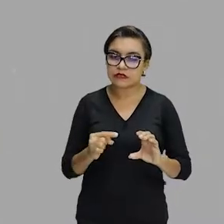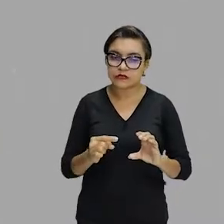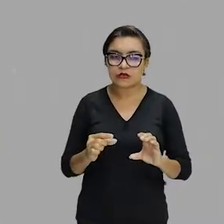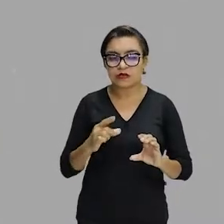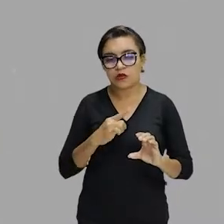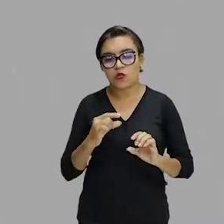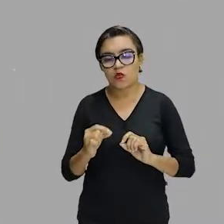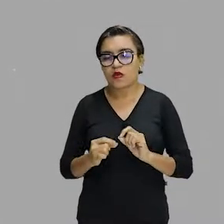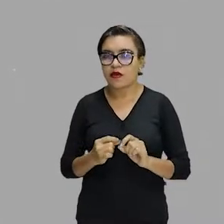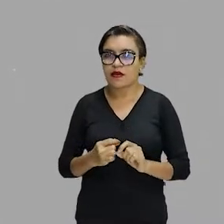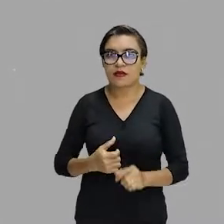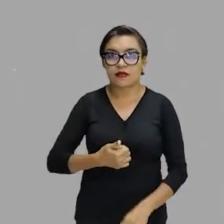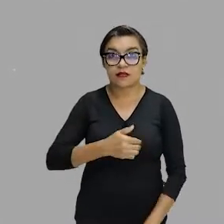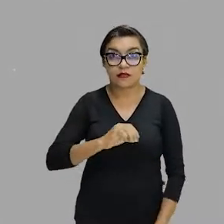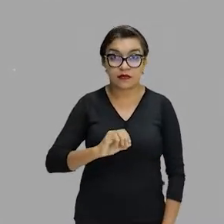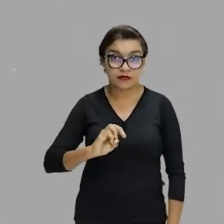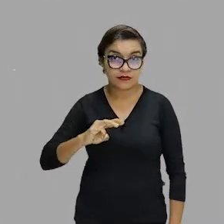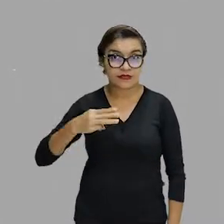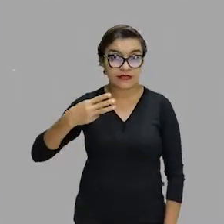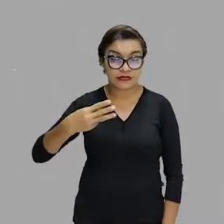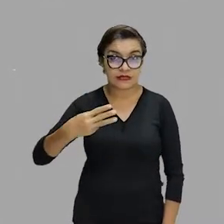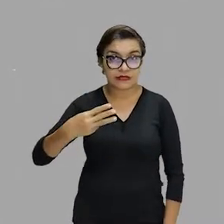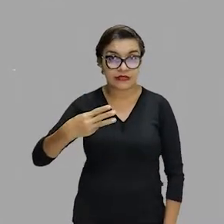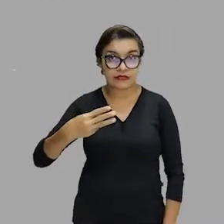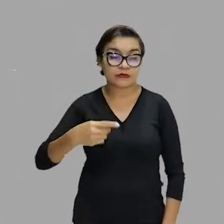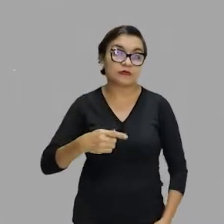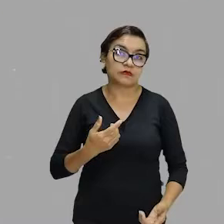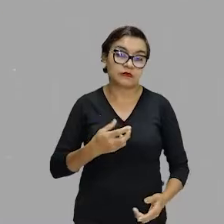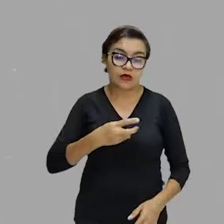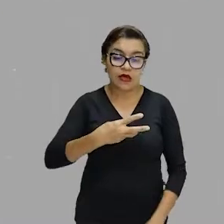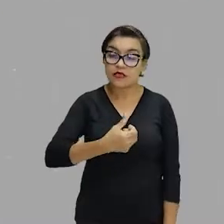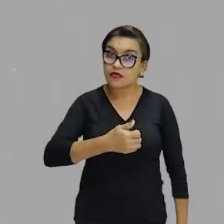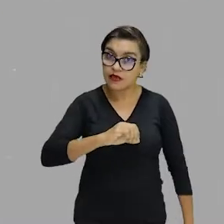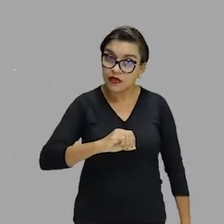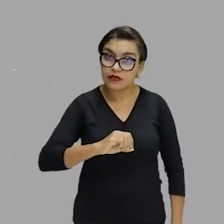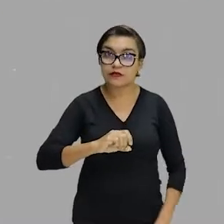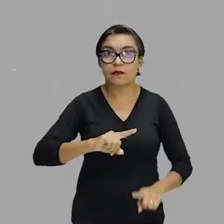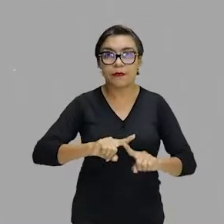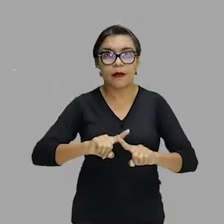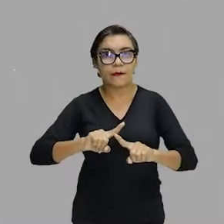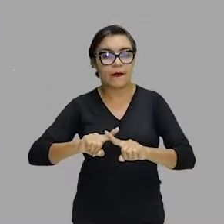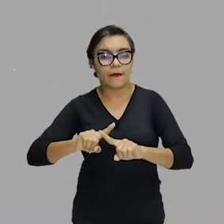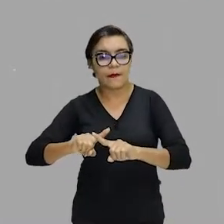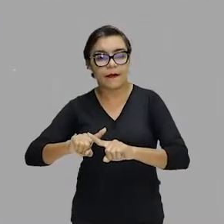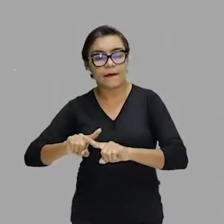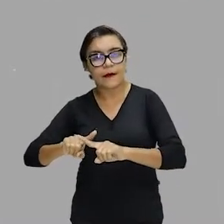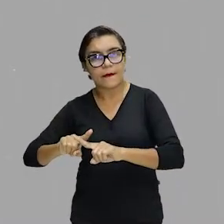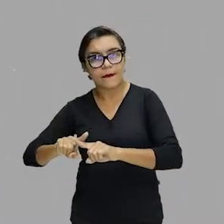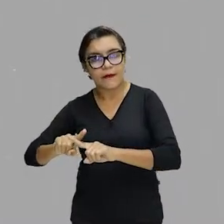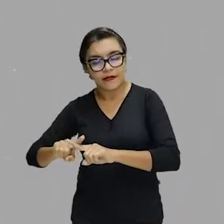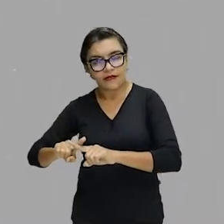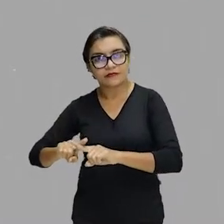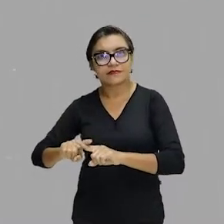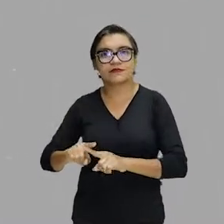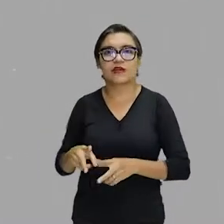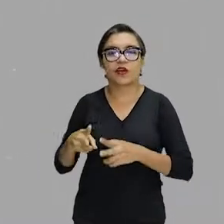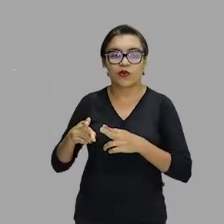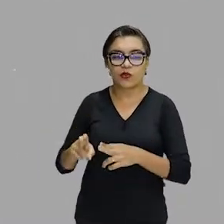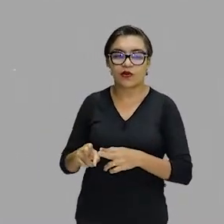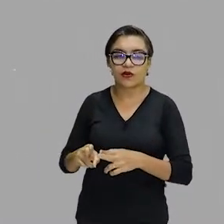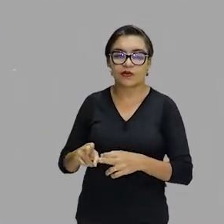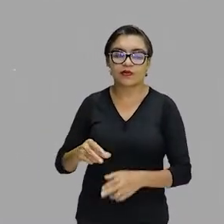aqui eu tenho o 10 elevado à terceira. Então, eu vou multiplicar o 10 por ele e mais uma vez por ele. Nós vamos ter,